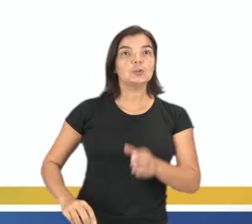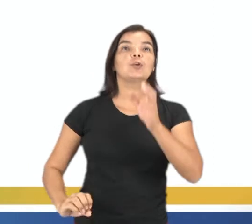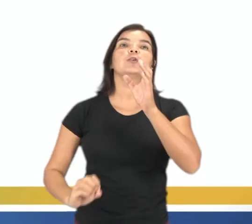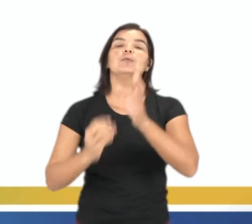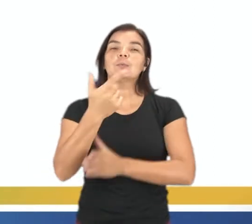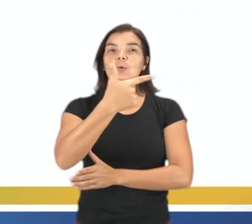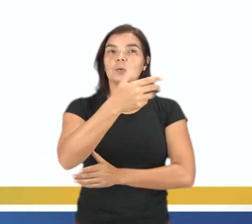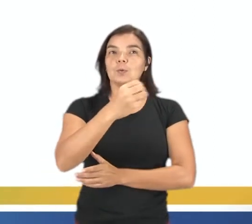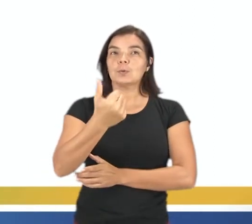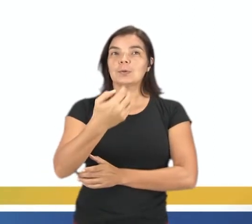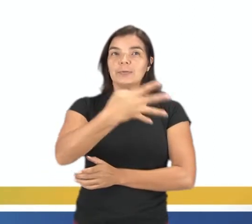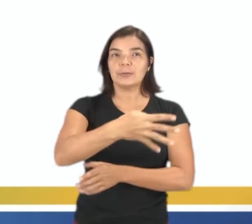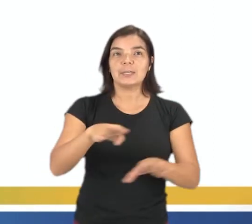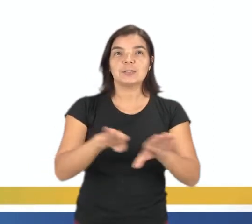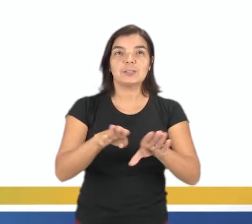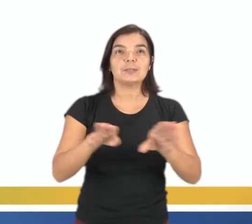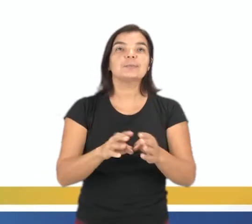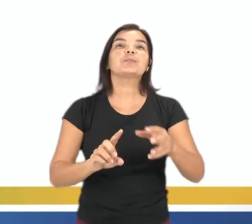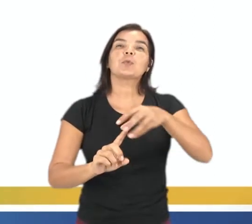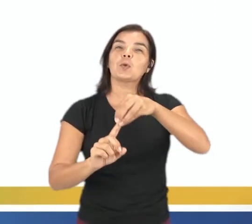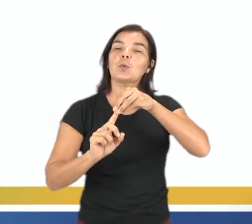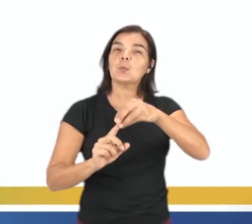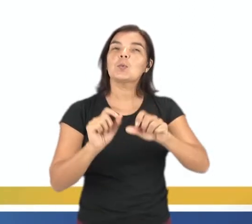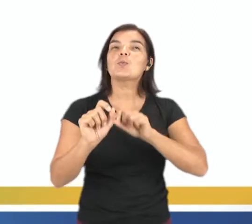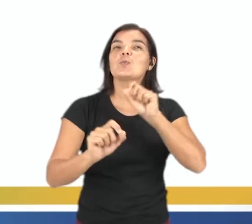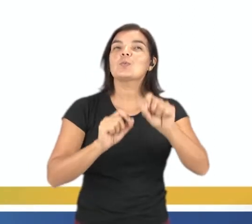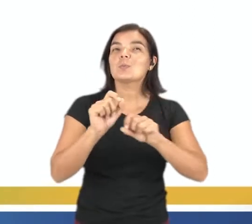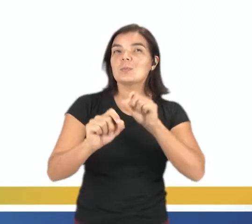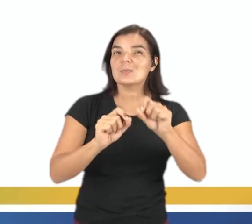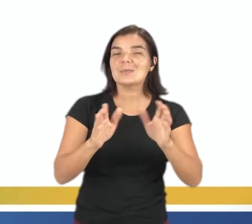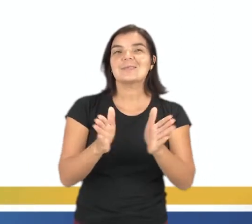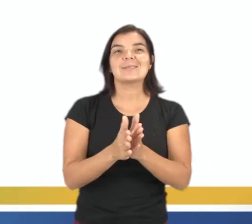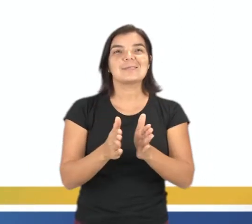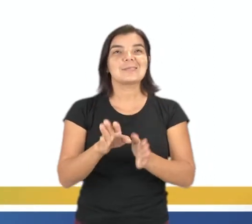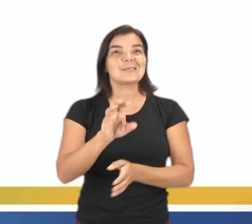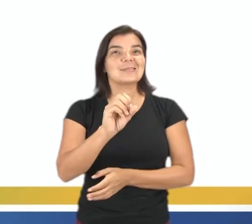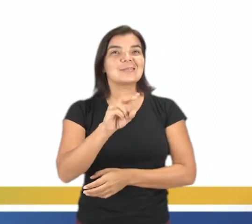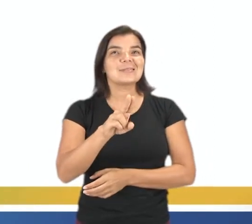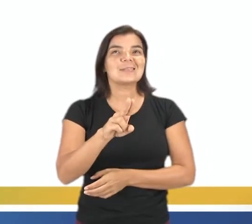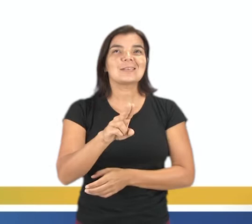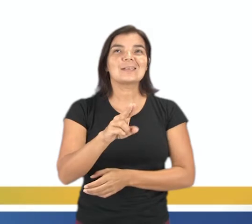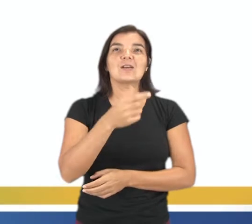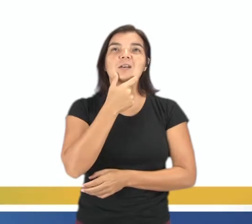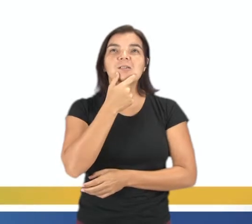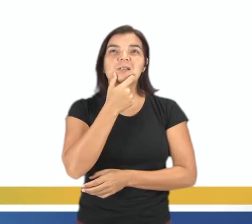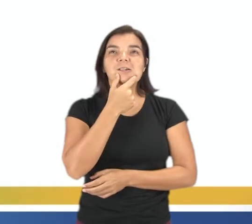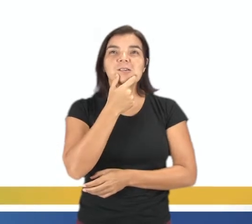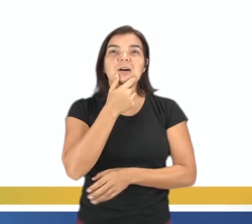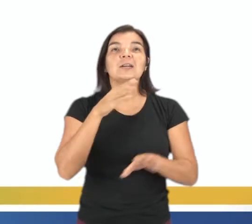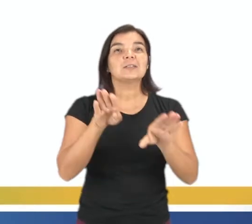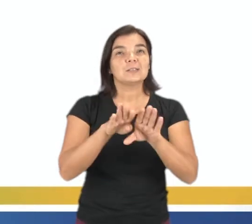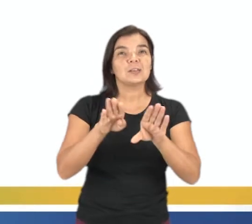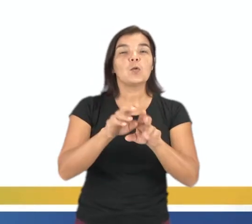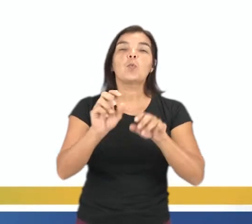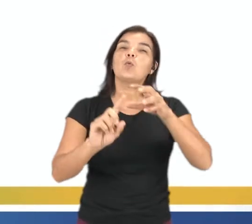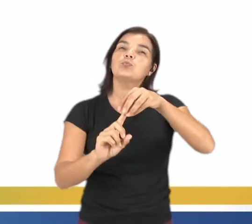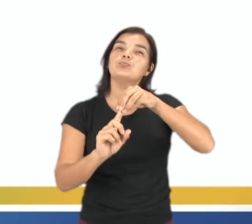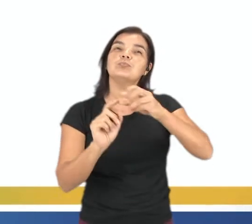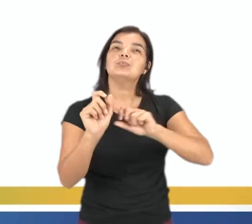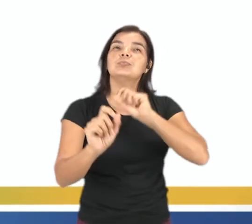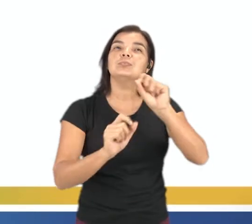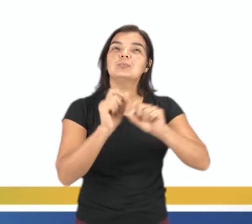criado em 2014. Esse NDB nada mais é do que New Development Bank. Tem como